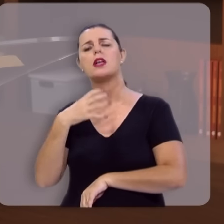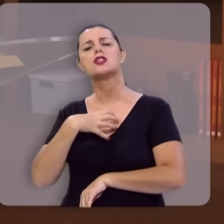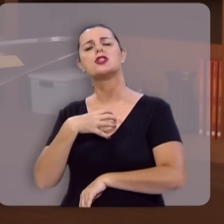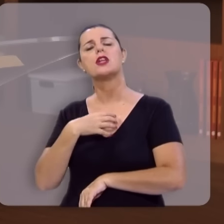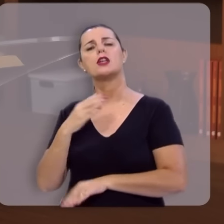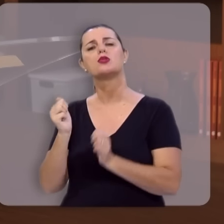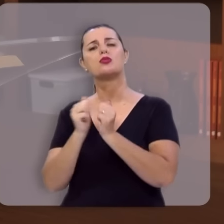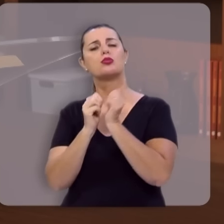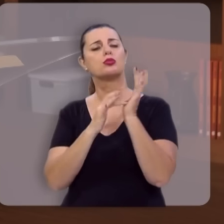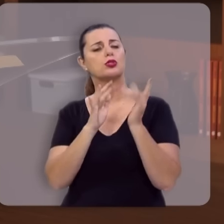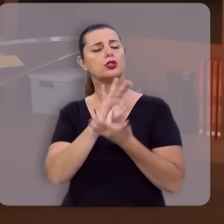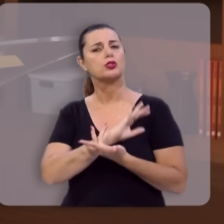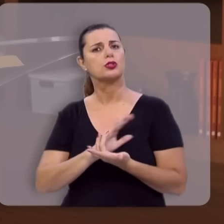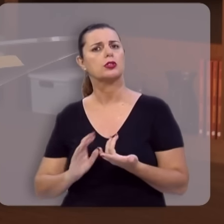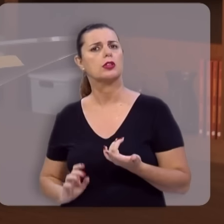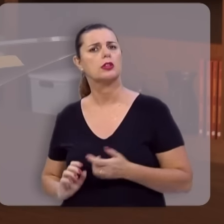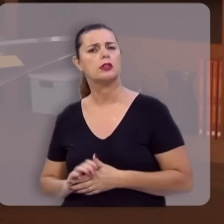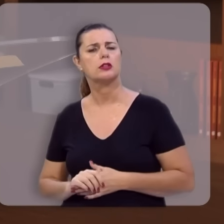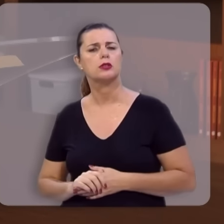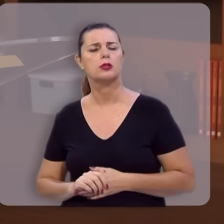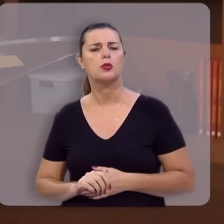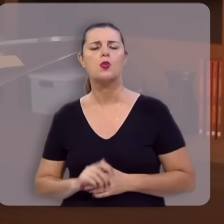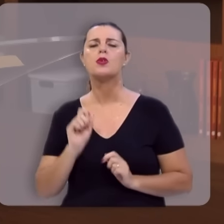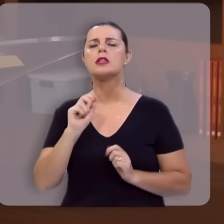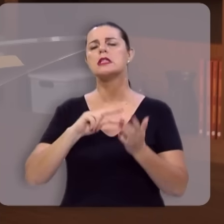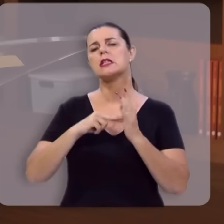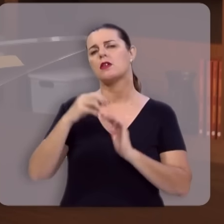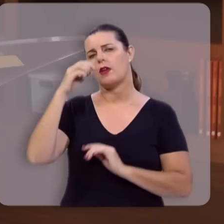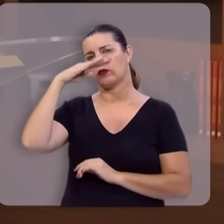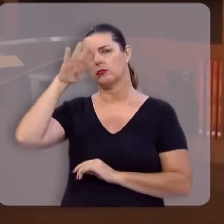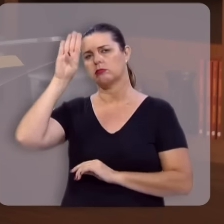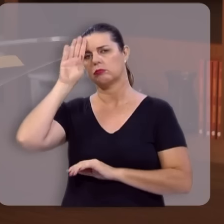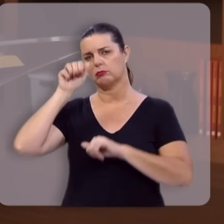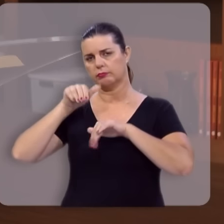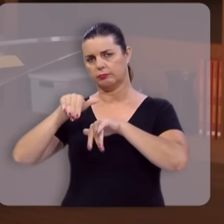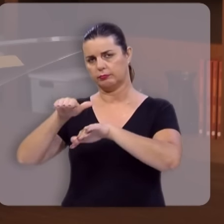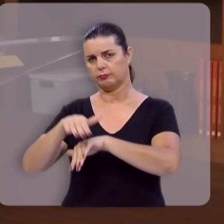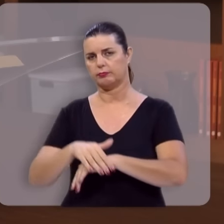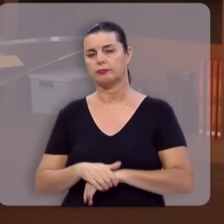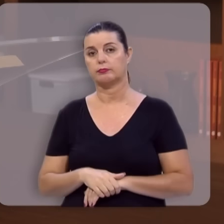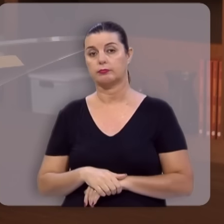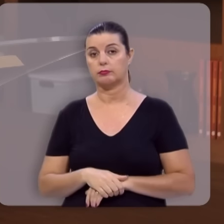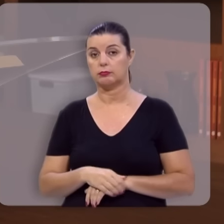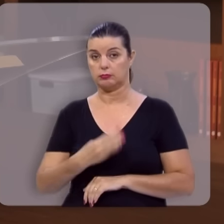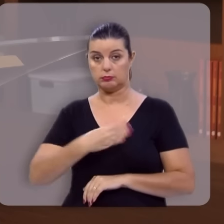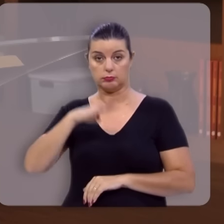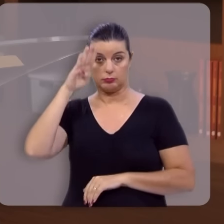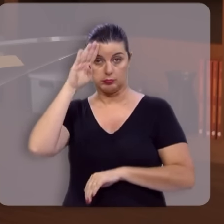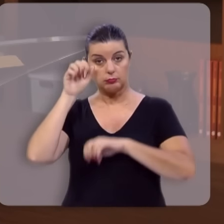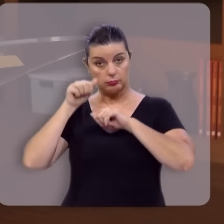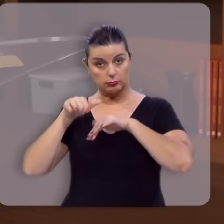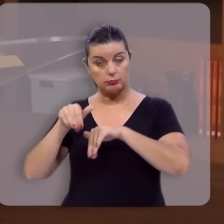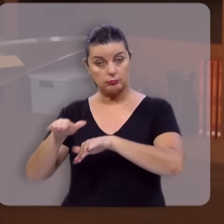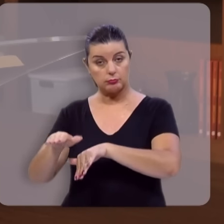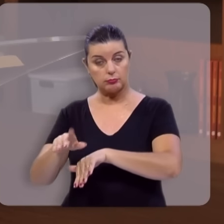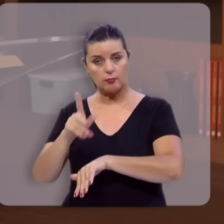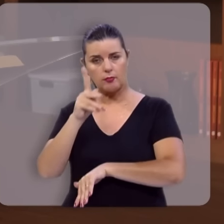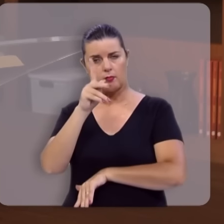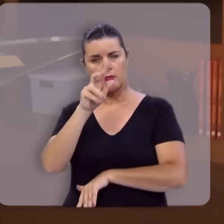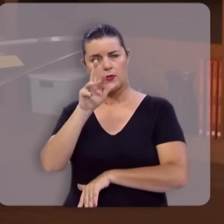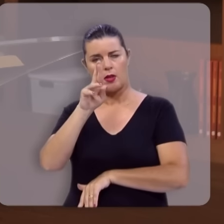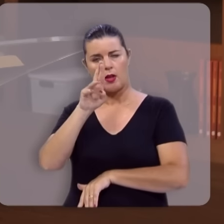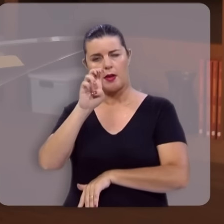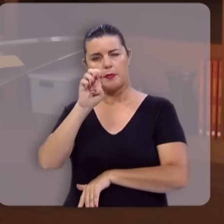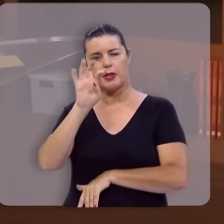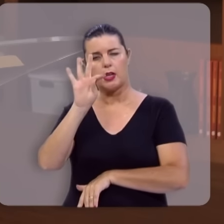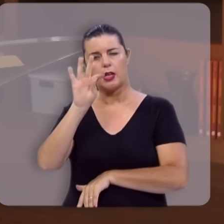A pergunta é, o que era a guarda pretoriana? A guarda pretoriana era a